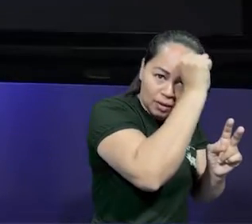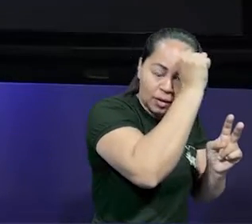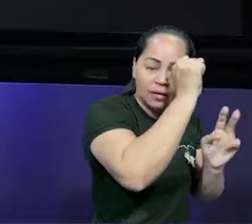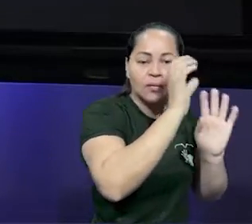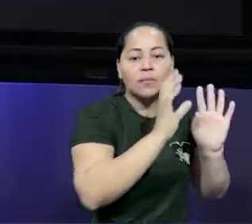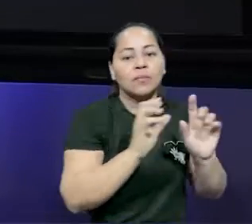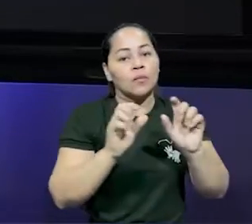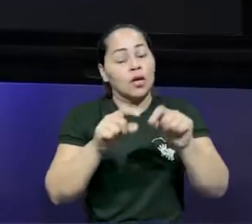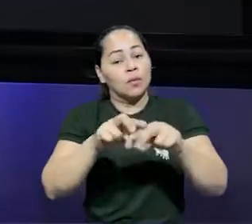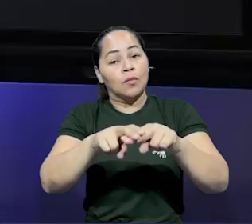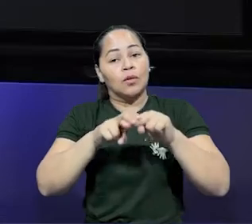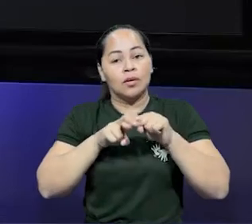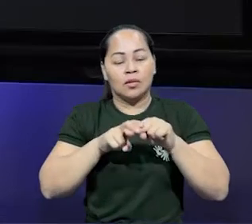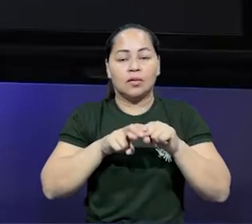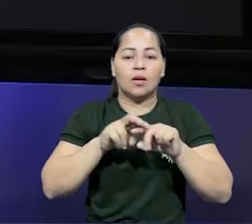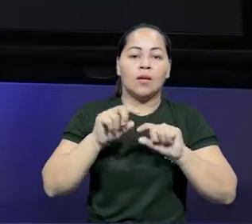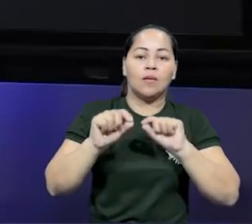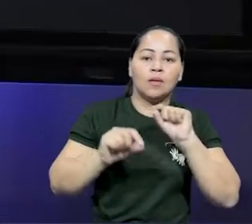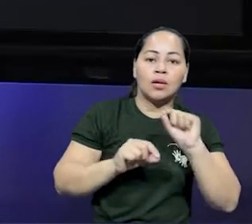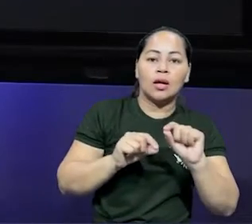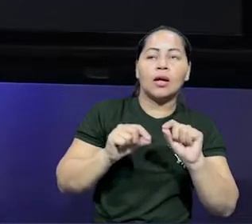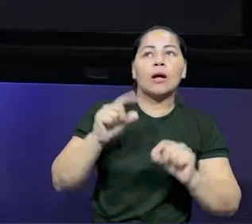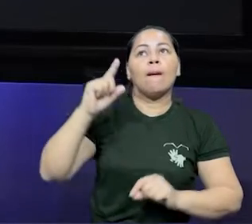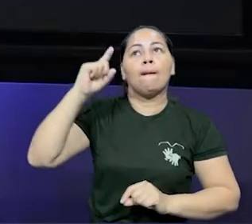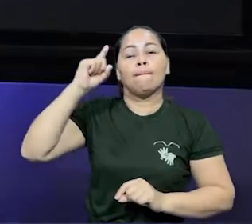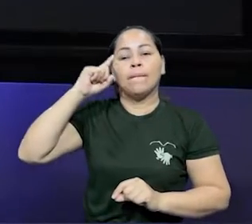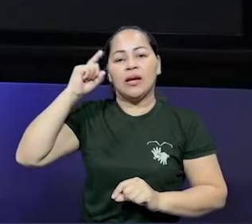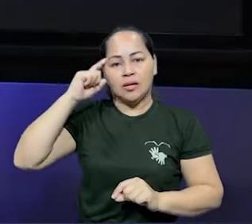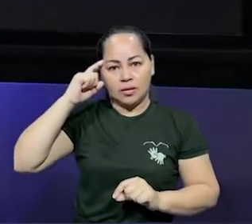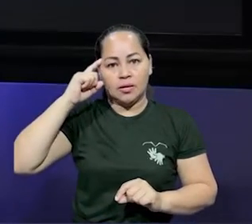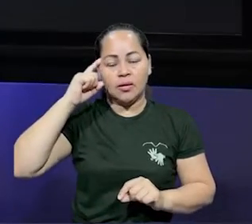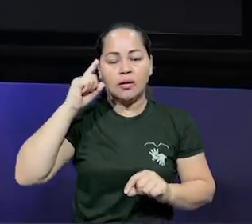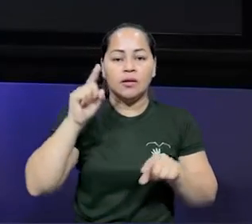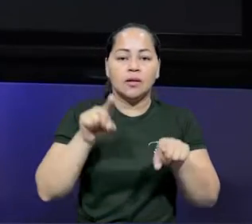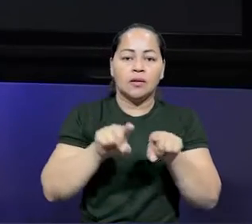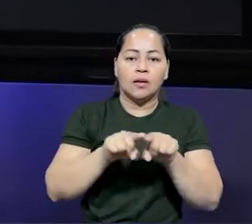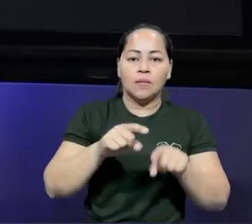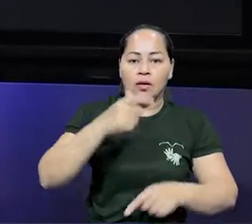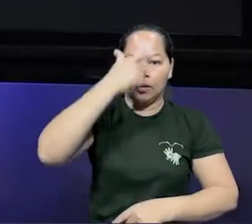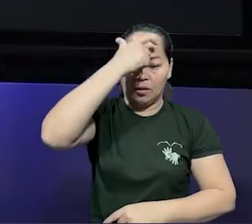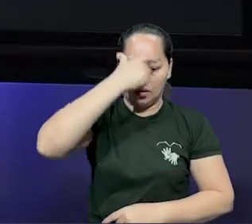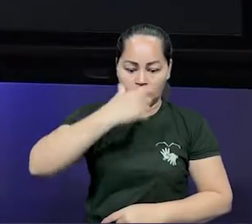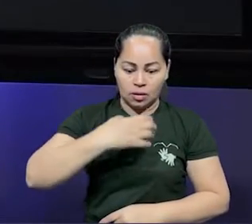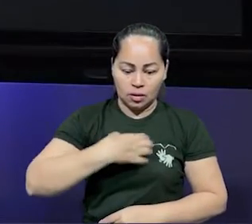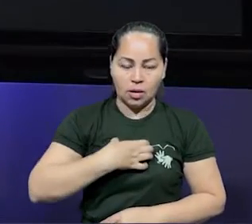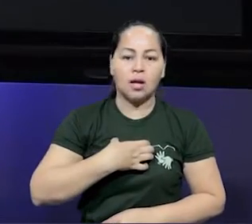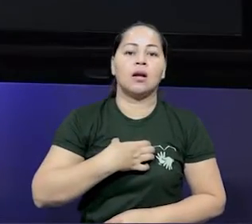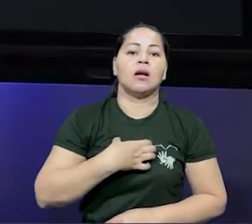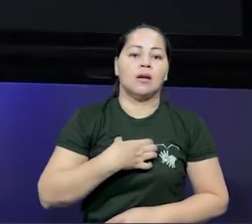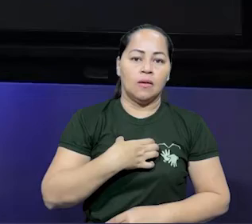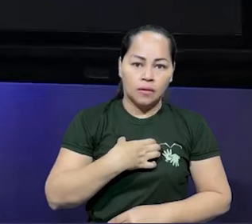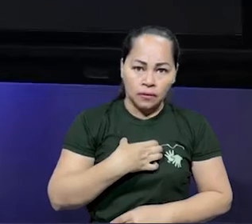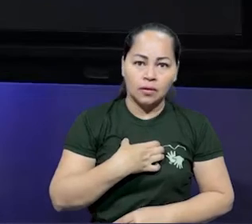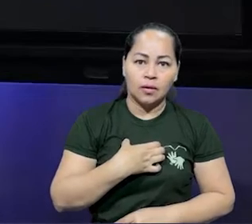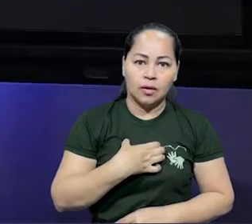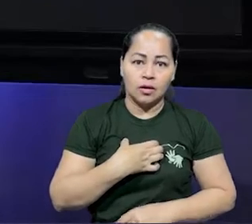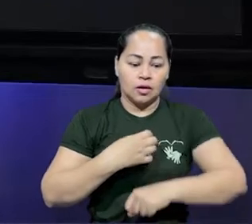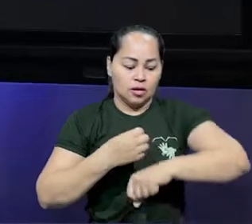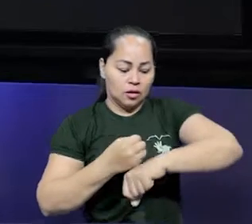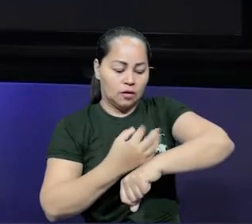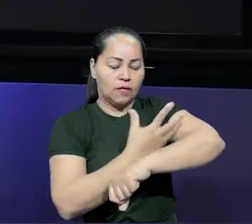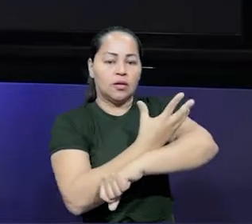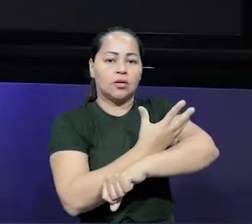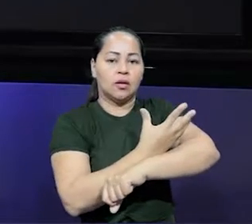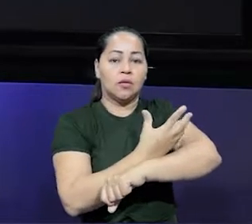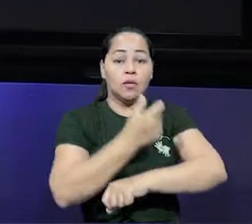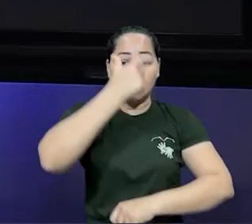funcional, isso quer dizer, do caráter, predomina em determinadas fases o caráter afetivo e, em outras fases,